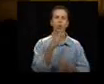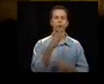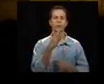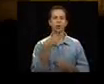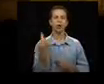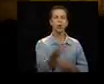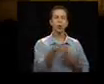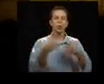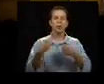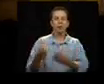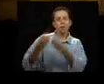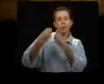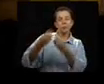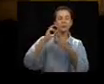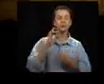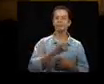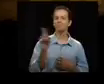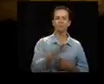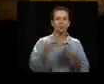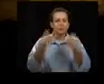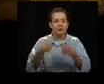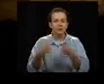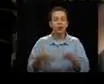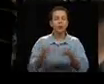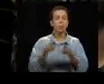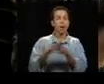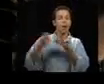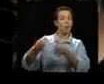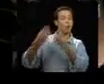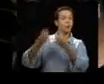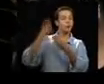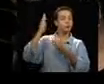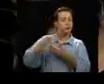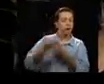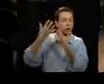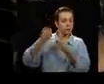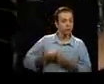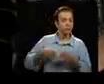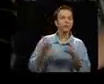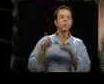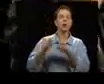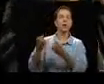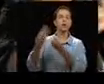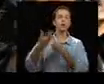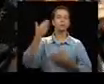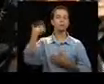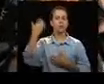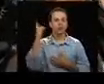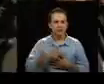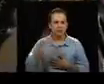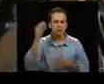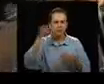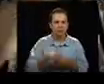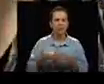o conhecimento, não basta ter a informação. É necessário juntar a informação que você recebe com aquelas que você